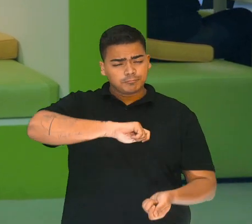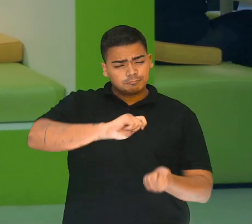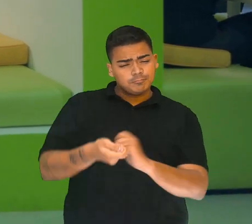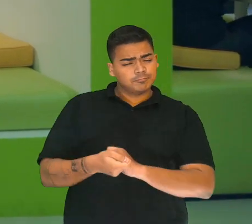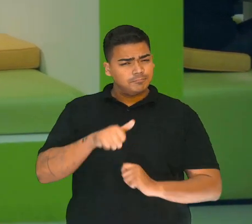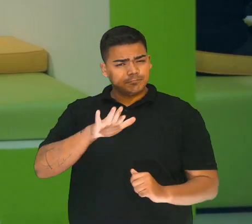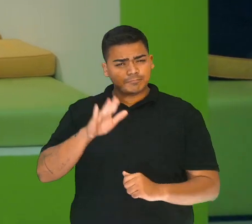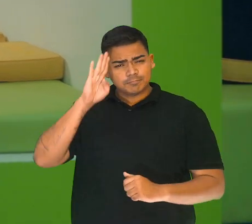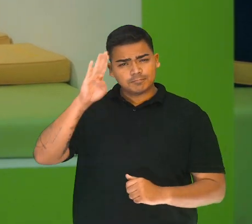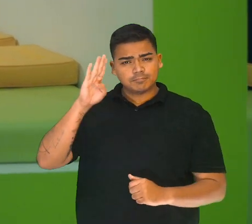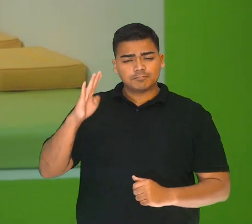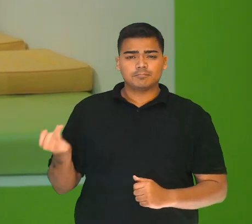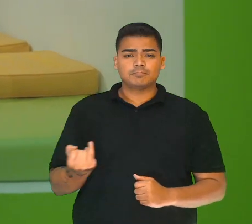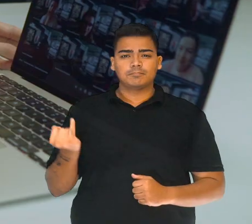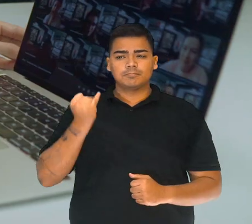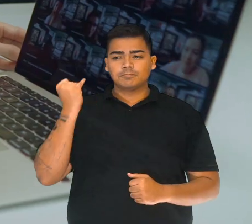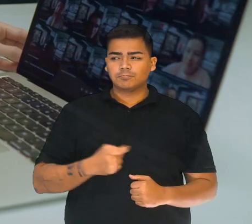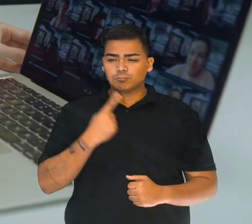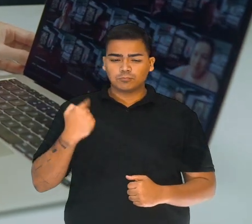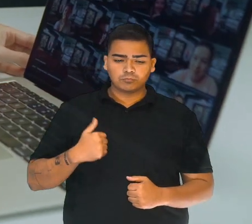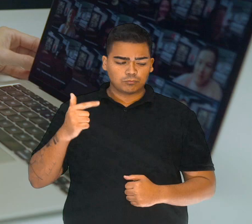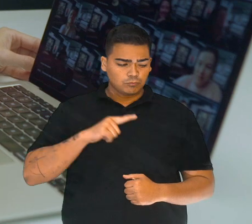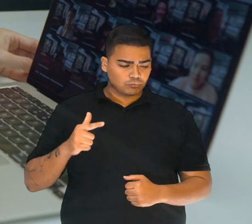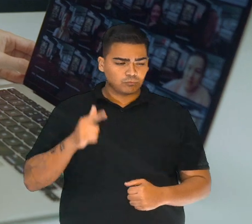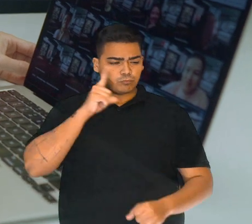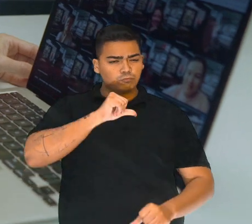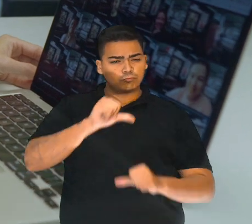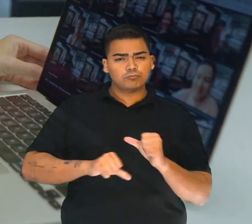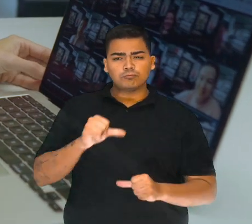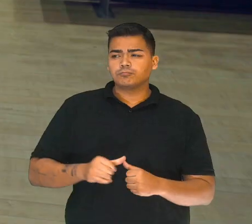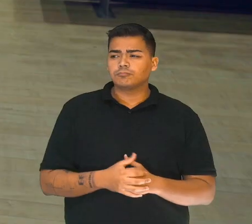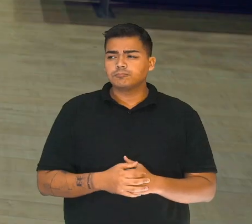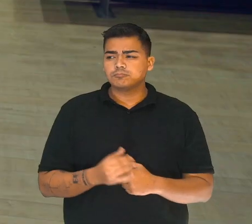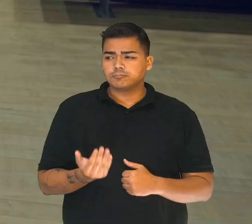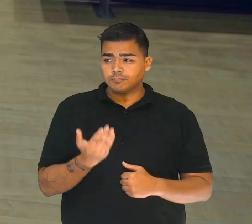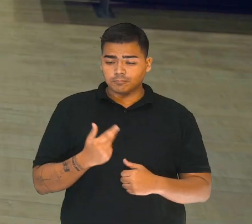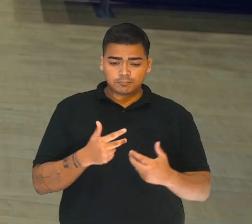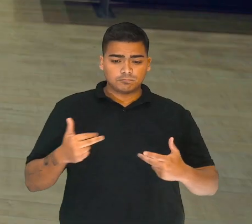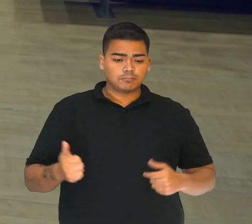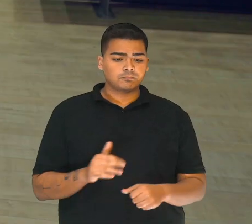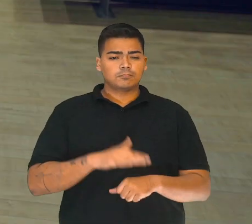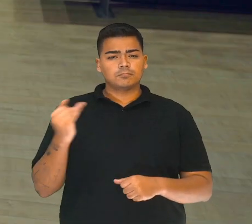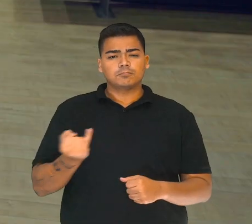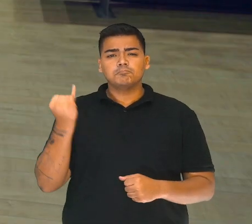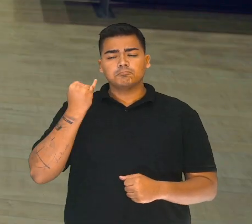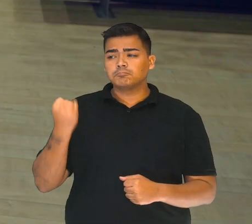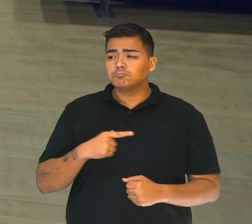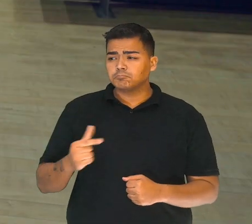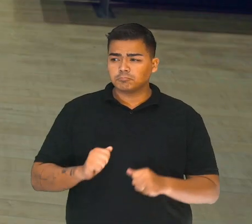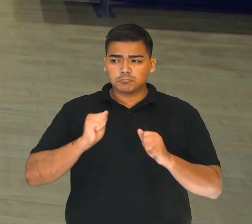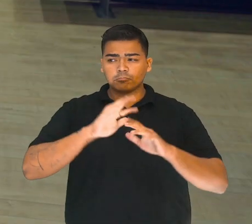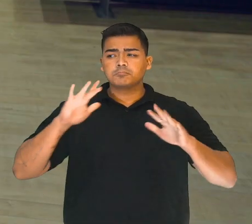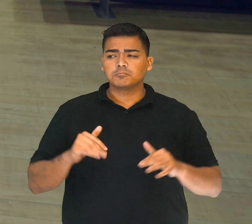principal valor está na troca, na entrega, no que a gente chama de give back. E isso é a coisa mais importante que acontece